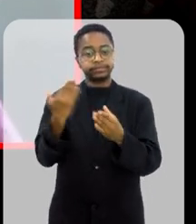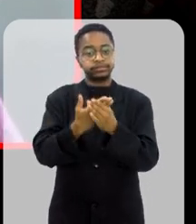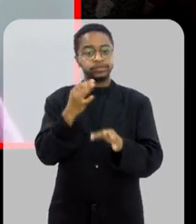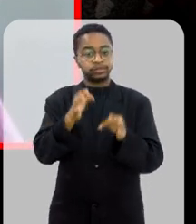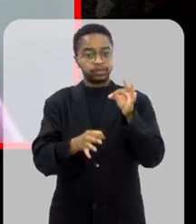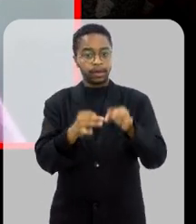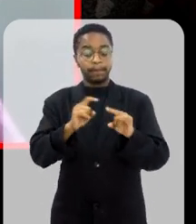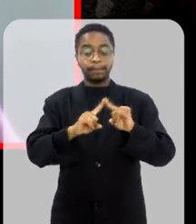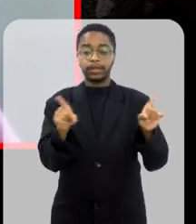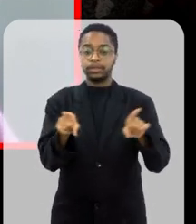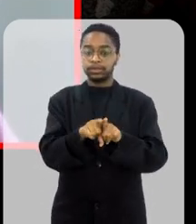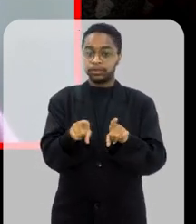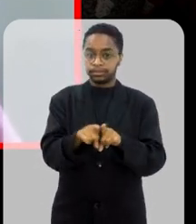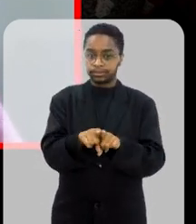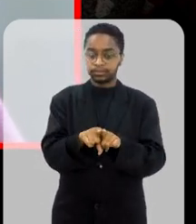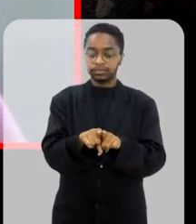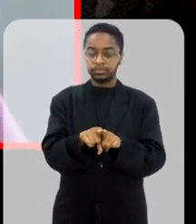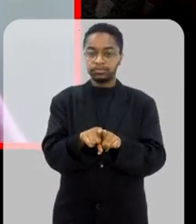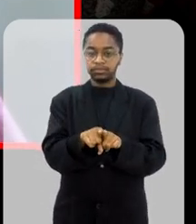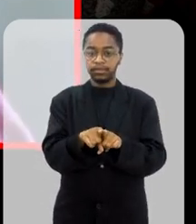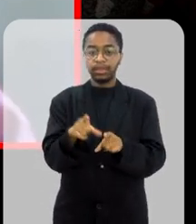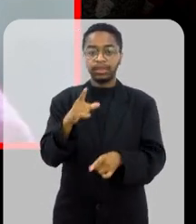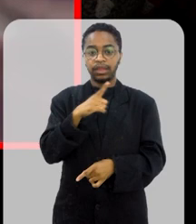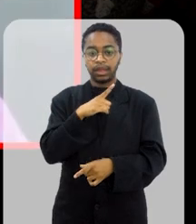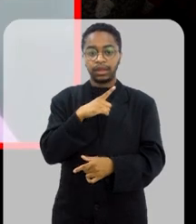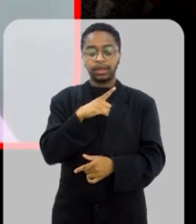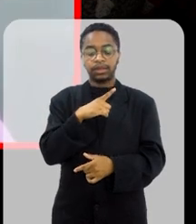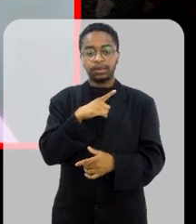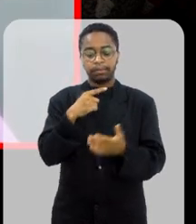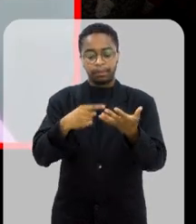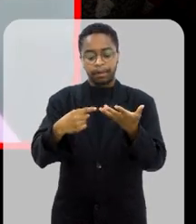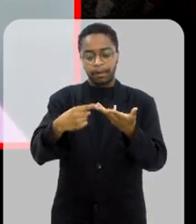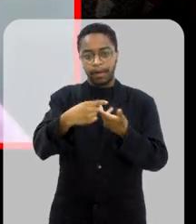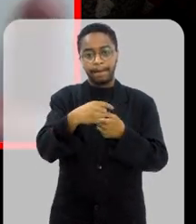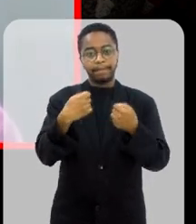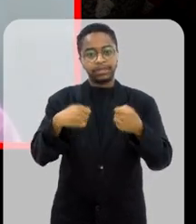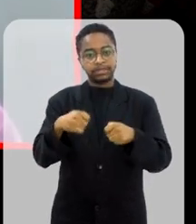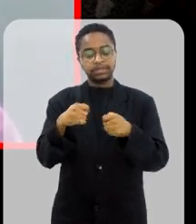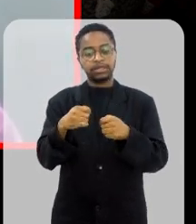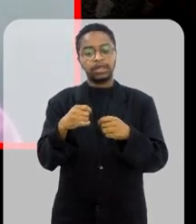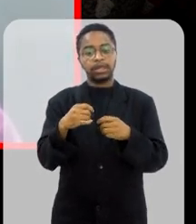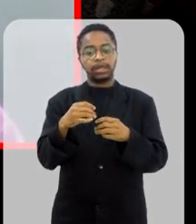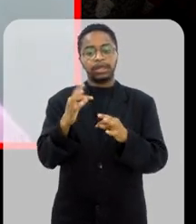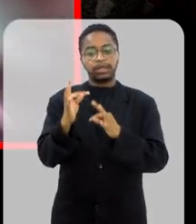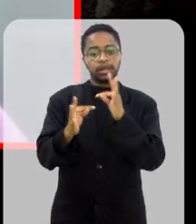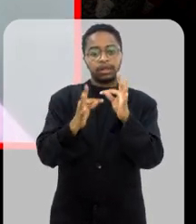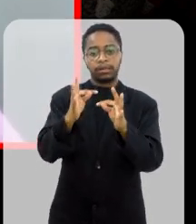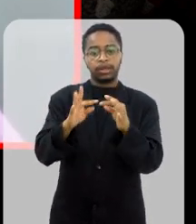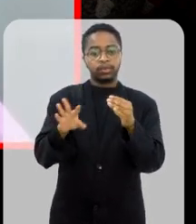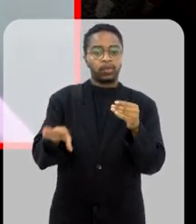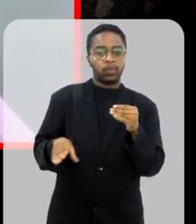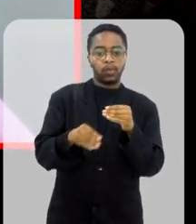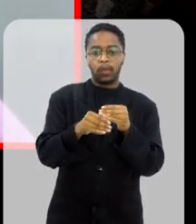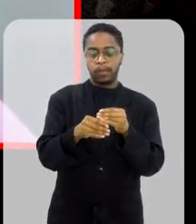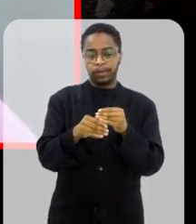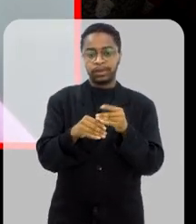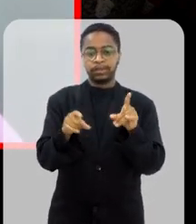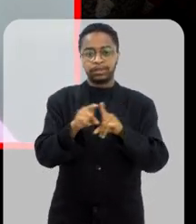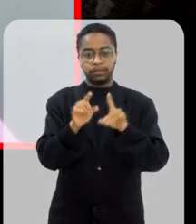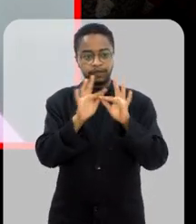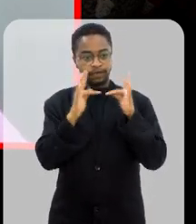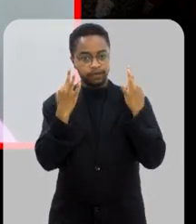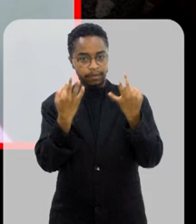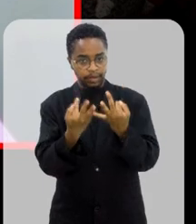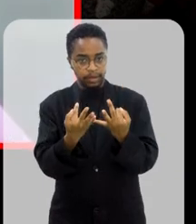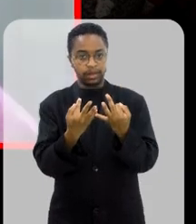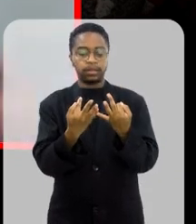na justiça. Mas também tem todo um aparato que precisa ter a terapia complementares para os